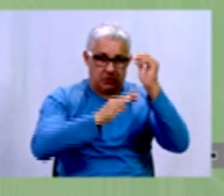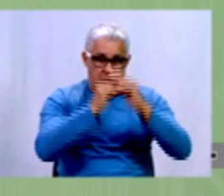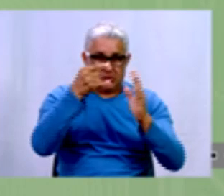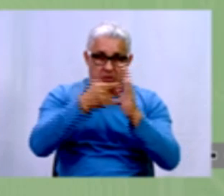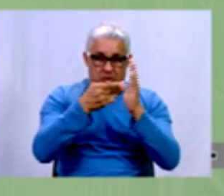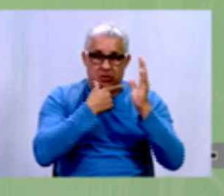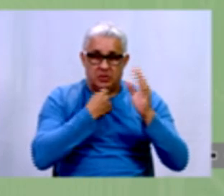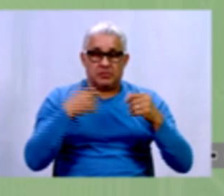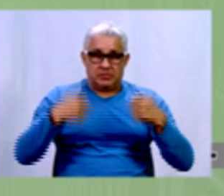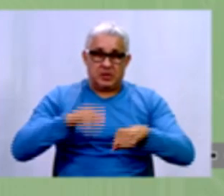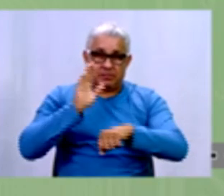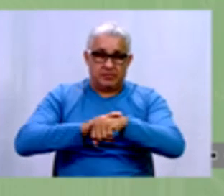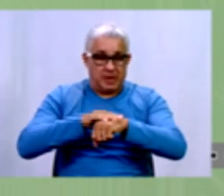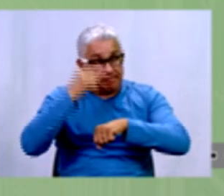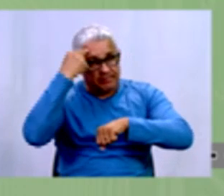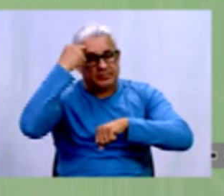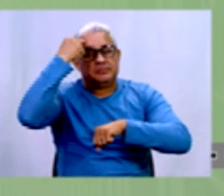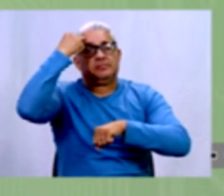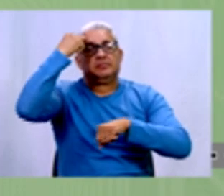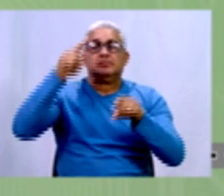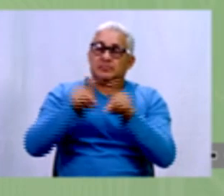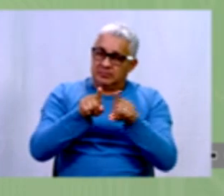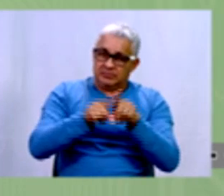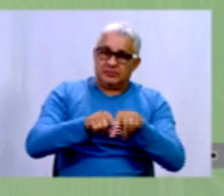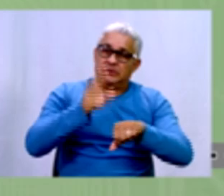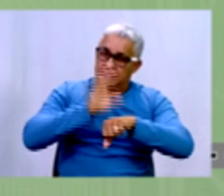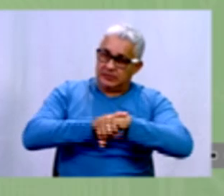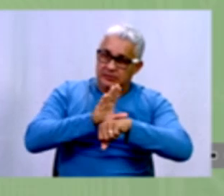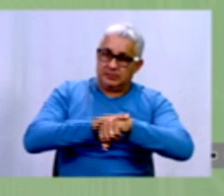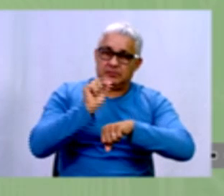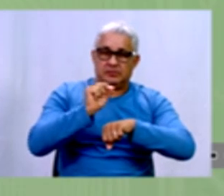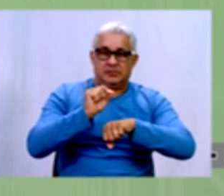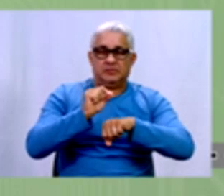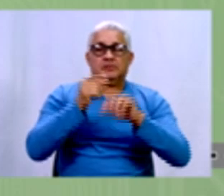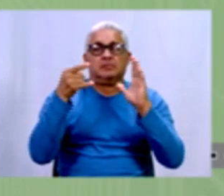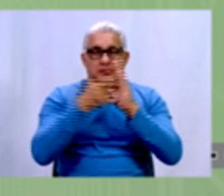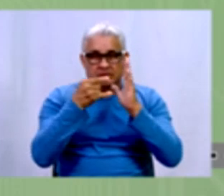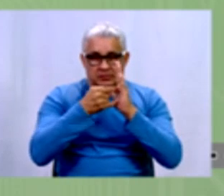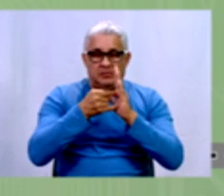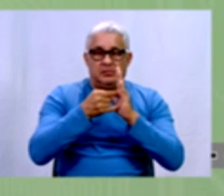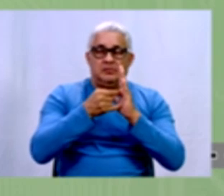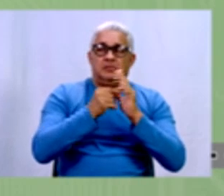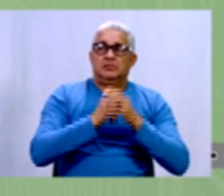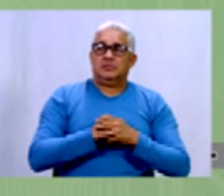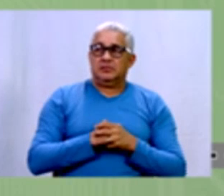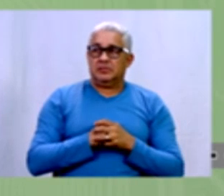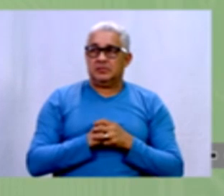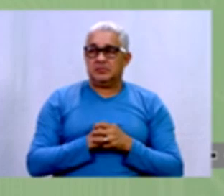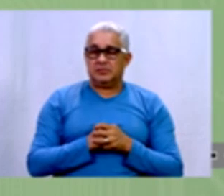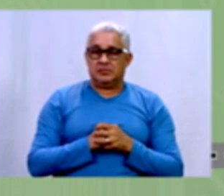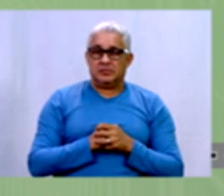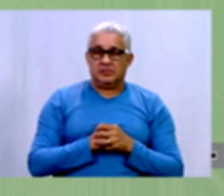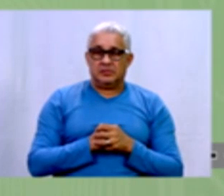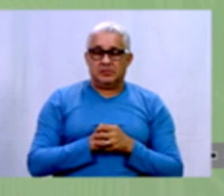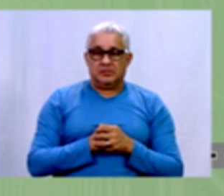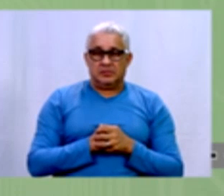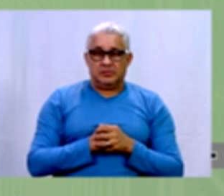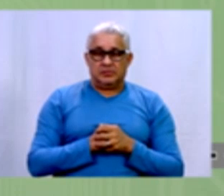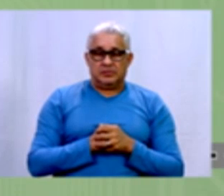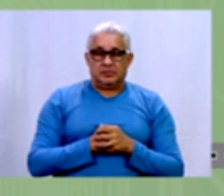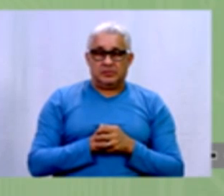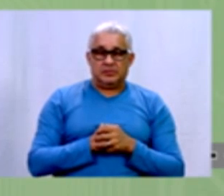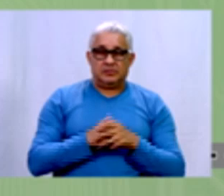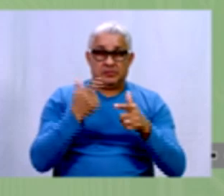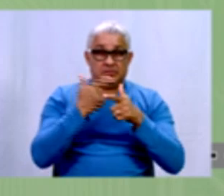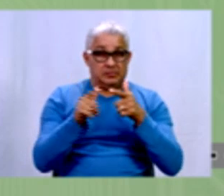de tempo para pensar, além do tempo para programar. Então, aí está uma outra questão